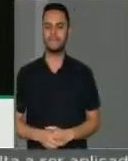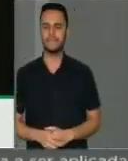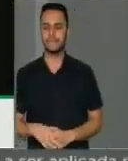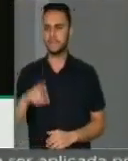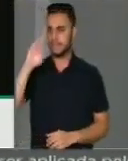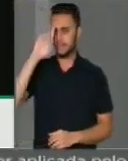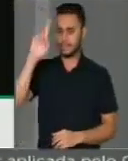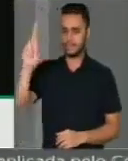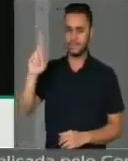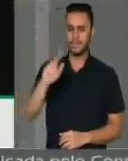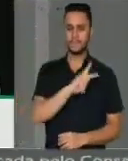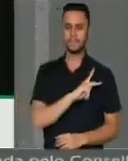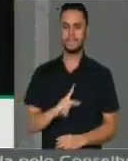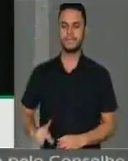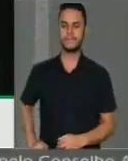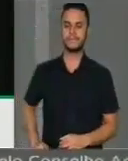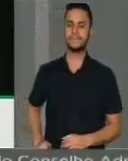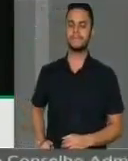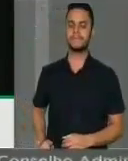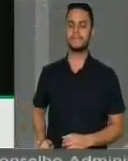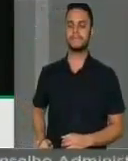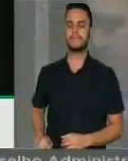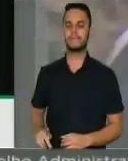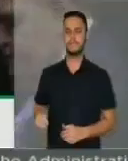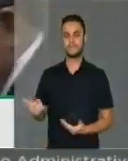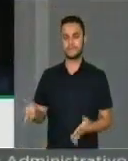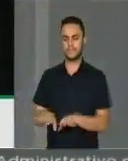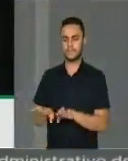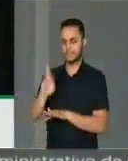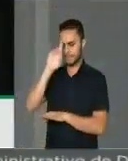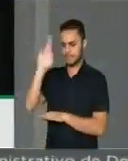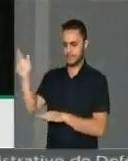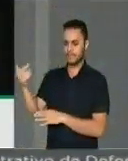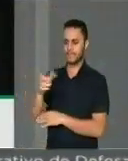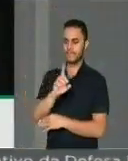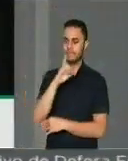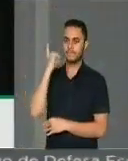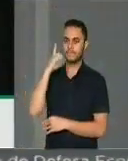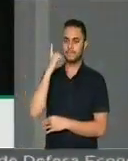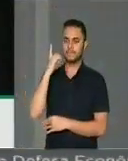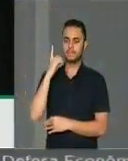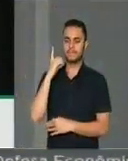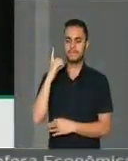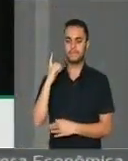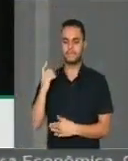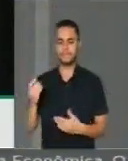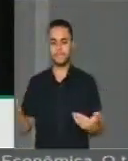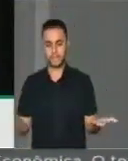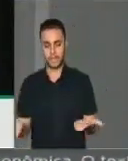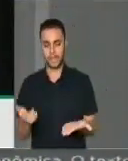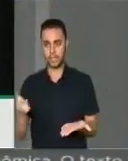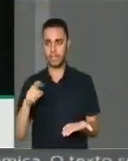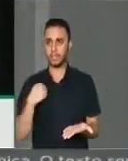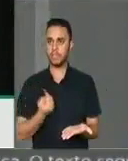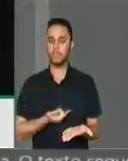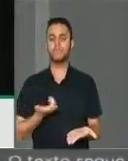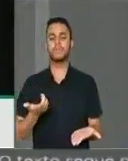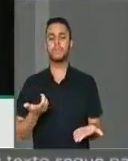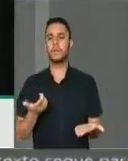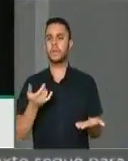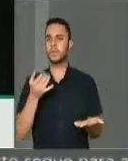Senhor presidente, senhoras e senhores deputados, fica aqui essa nossa denúncia e a